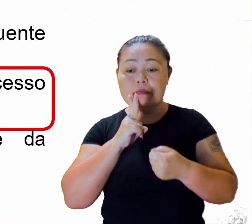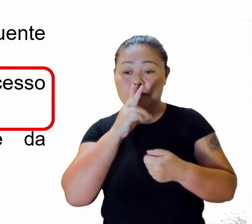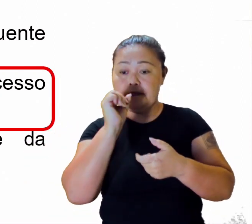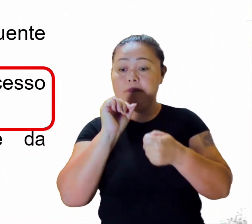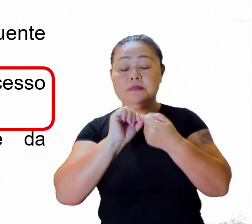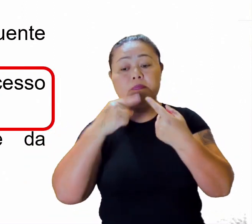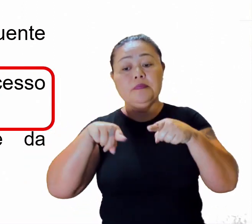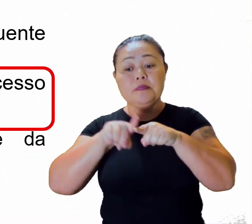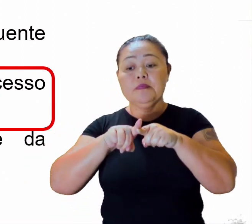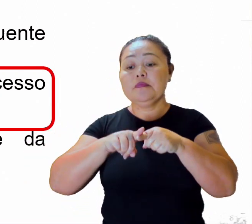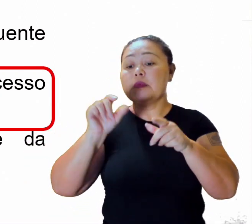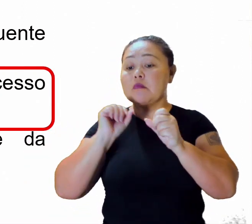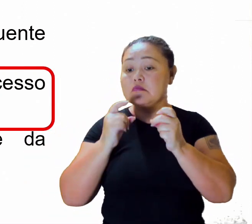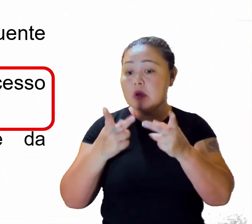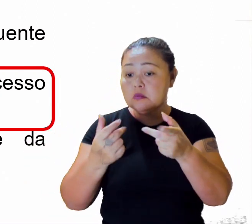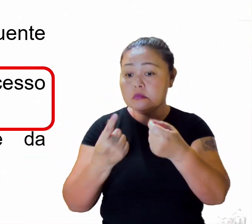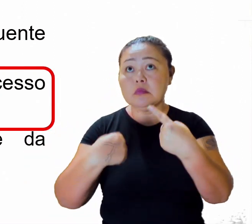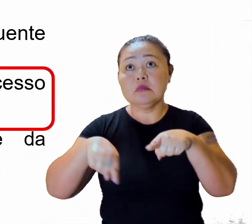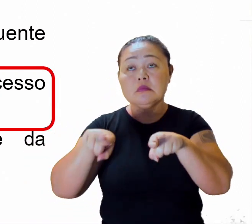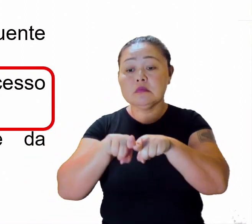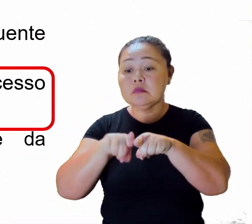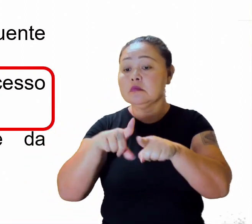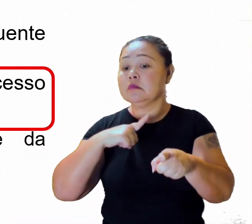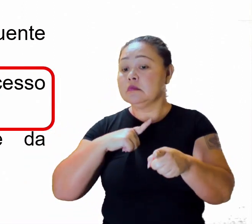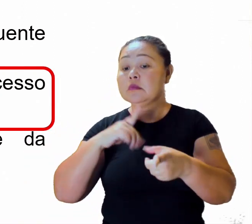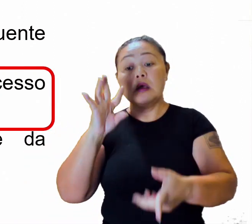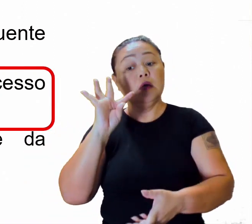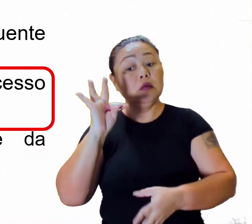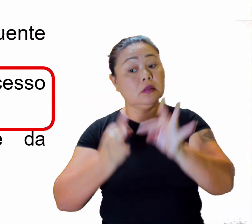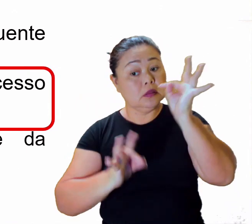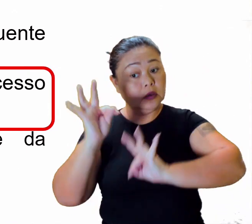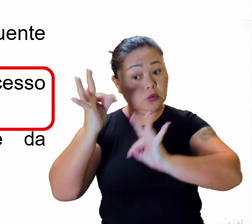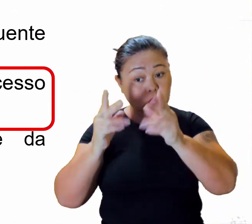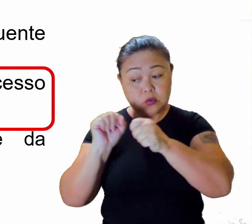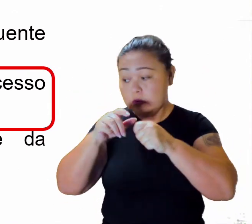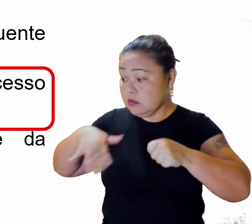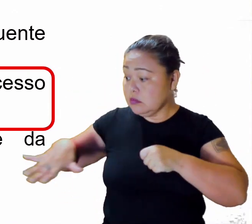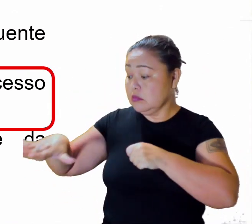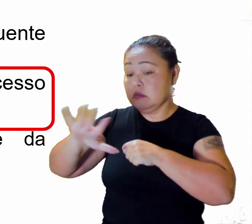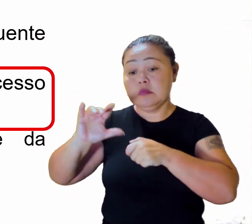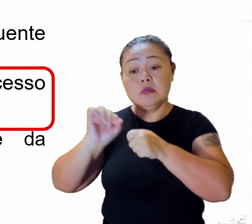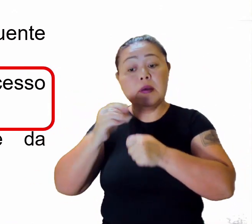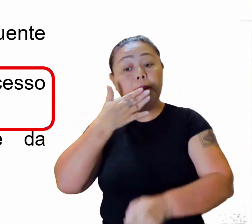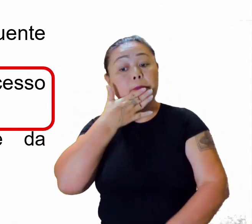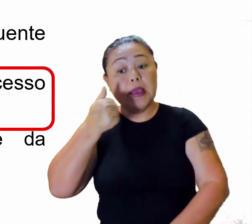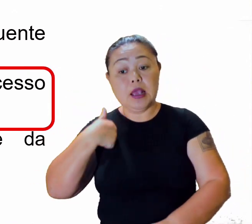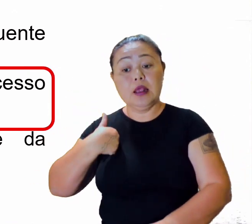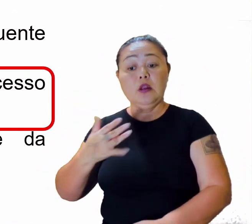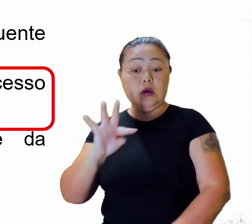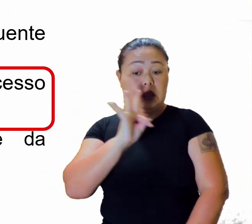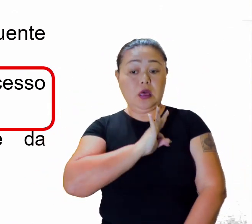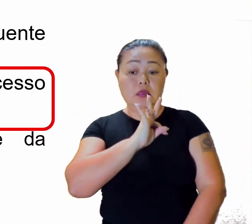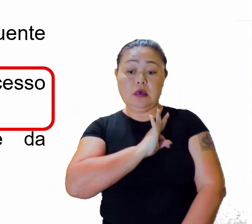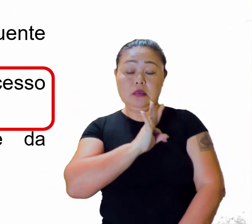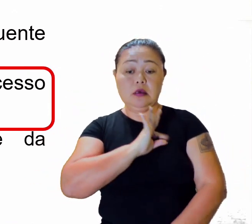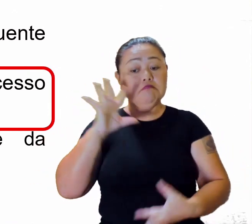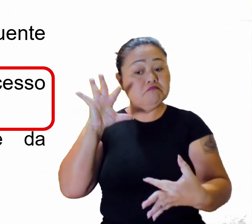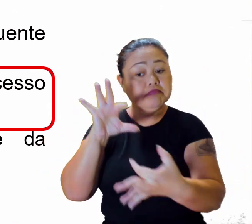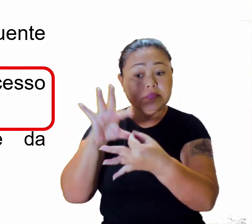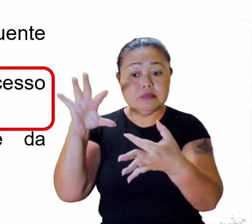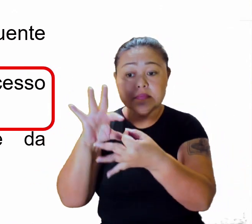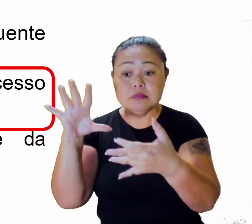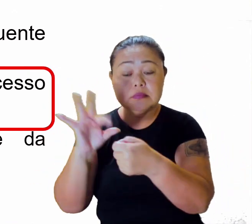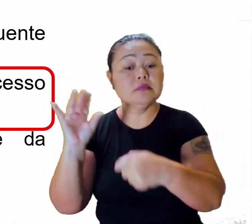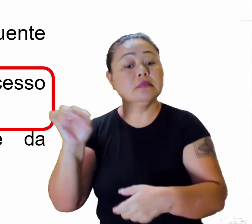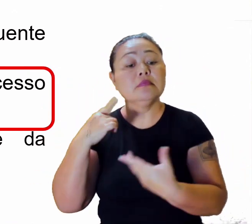resistentes, agrotóxicos. Então, todo esse processo Tecnologia no campo. Tecnologia no campo. Melhoria da técnica. Está relacionado o